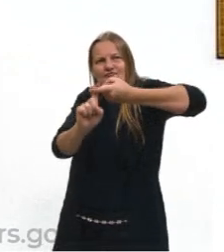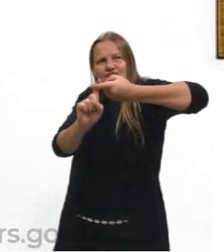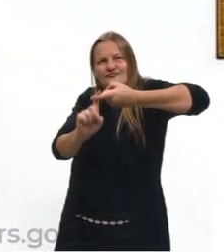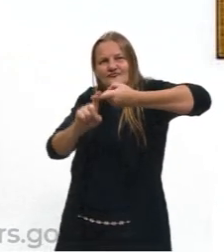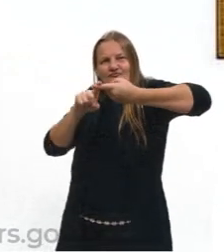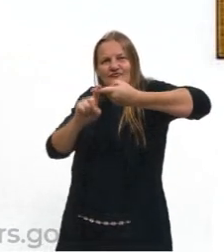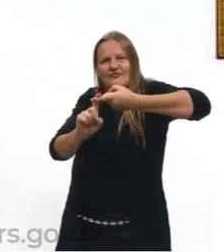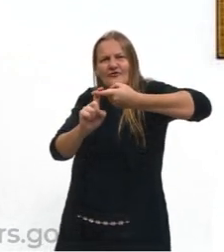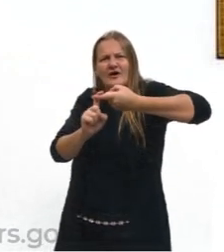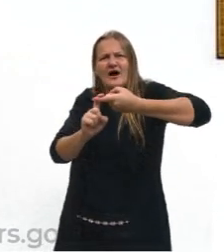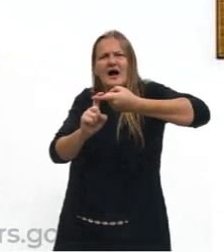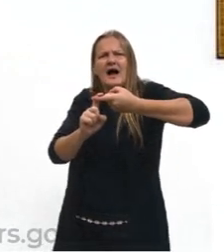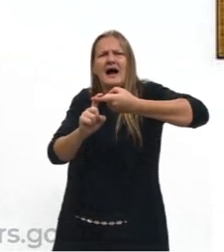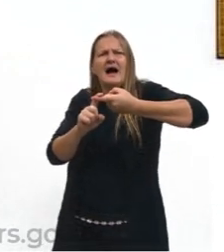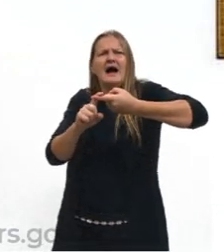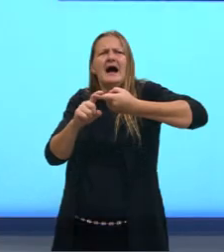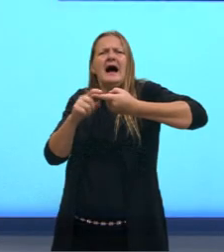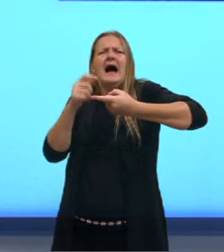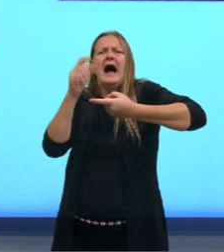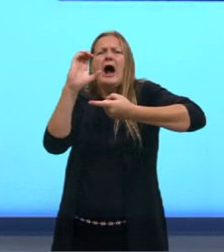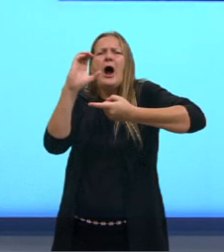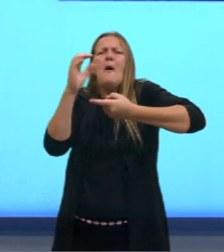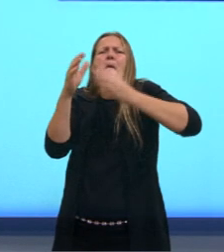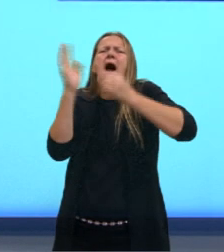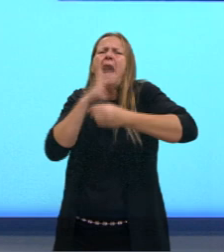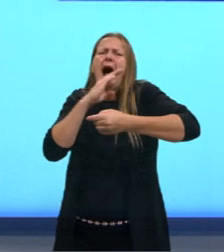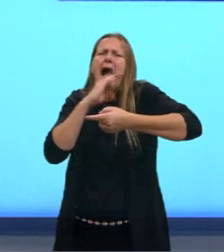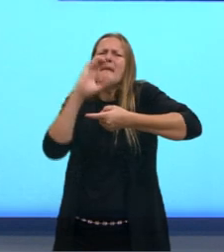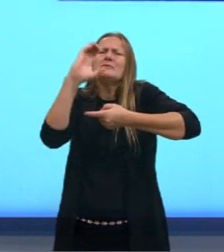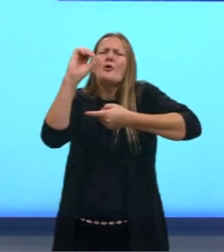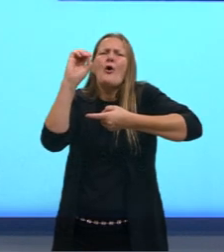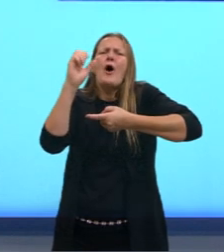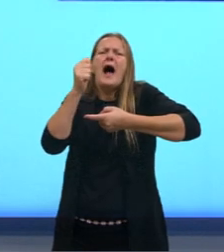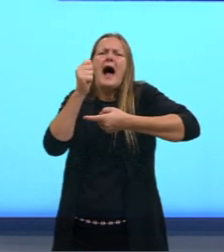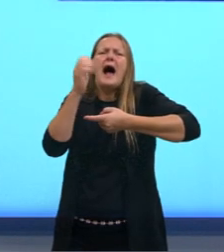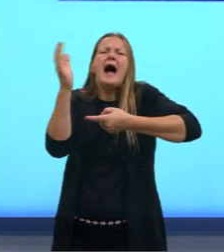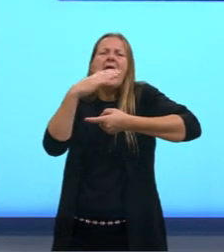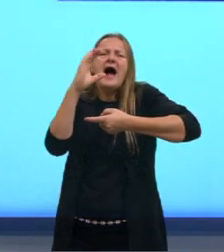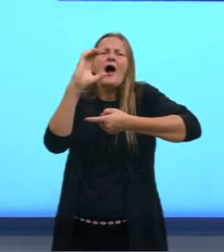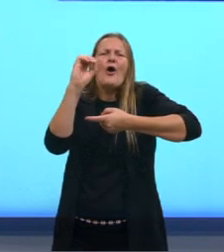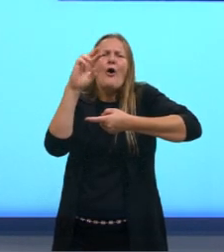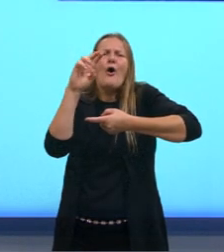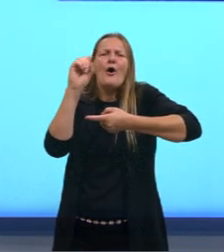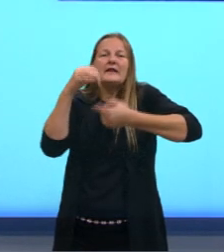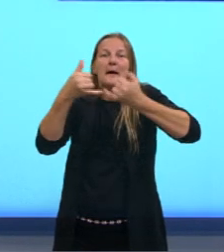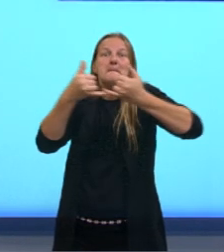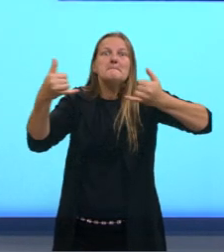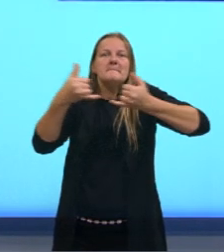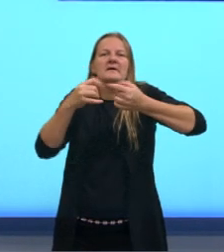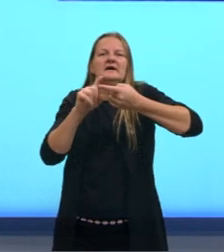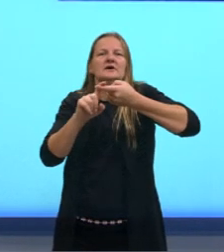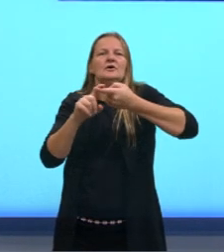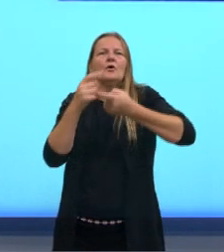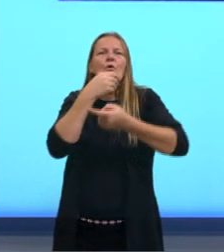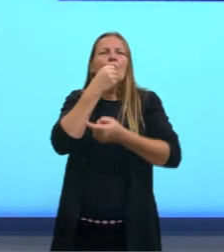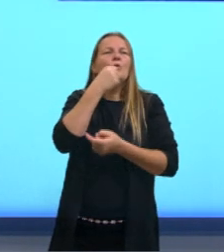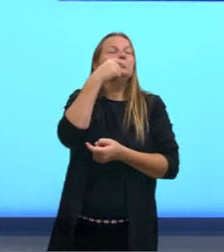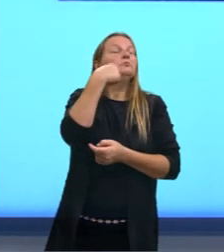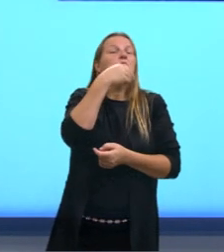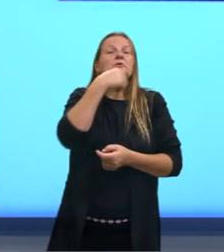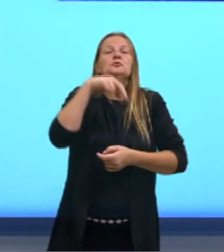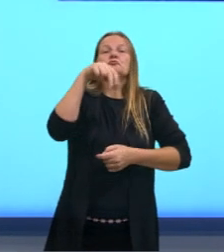diz Acorda Zé Lelé rápido acorda e o leque não dá